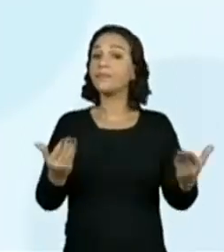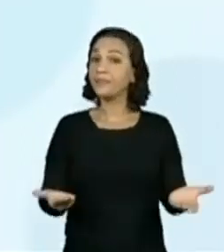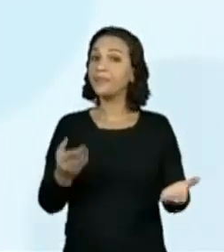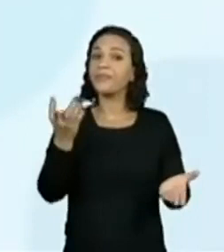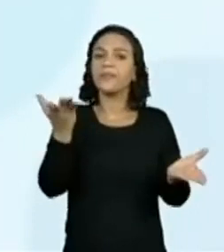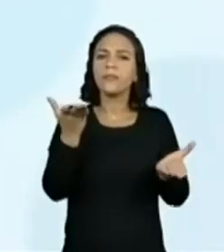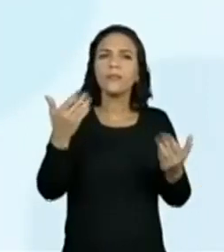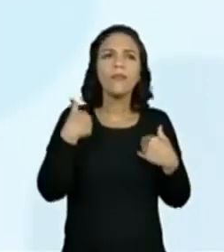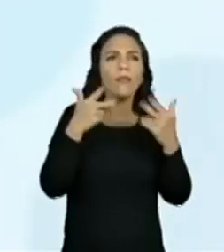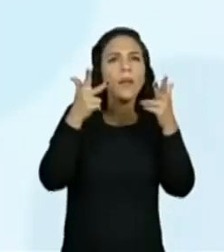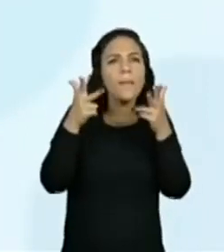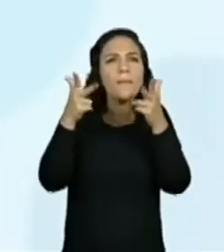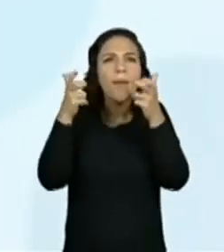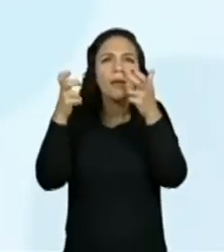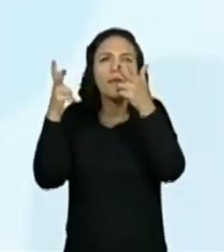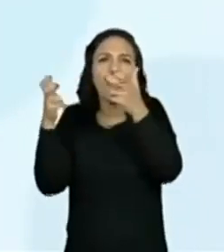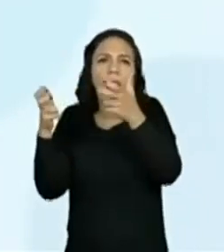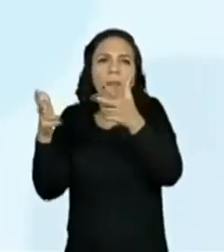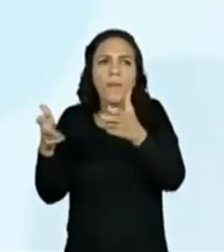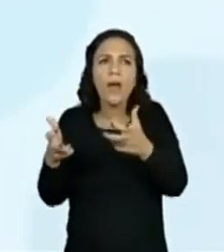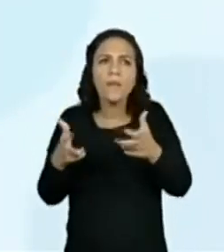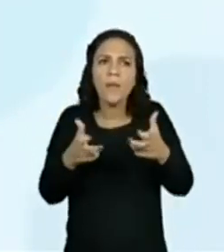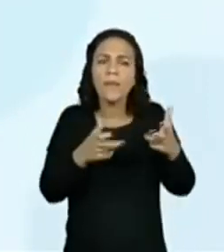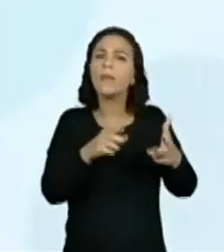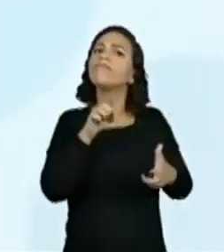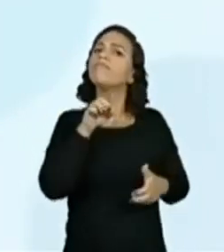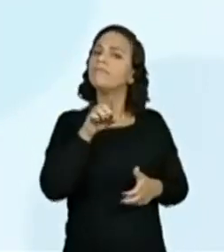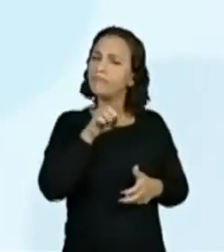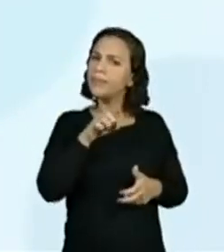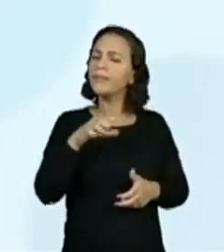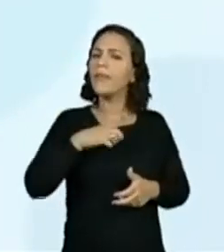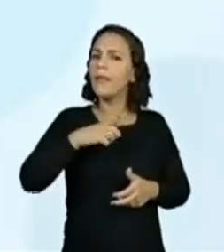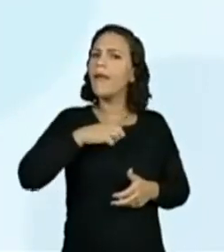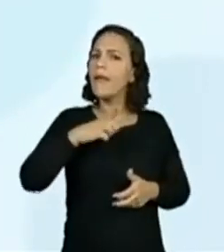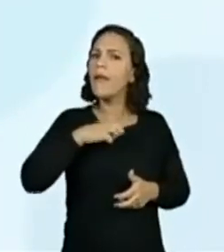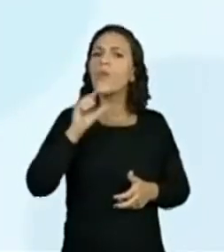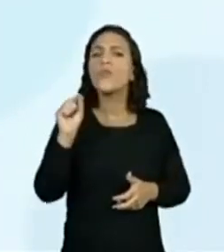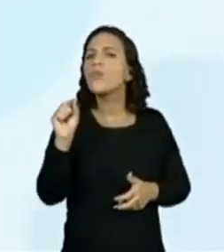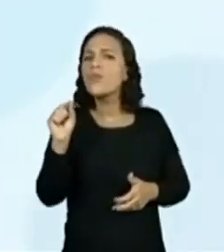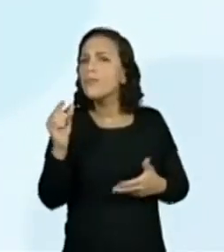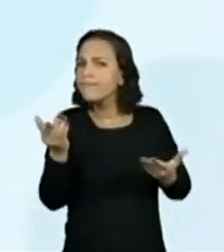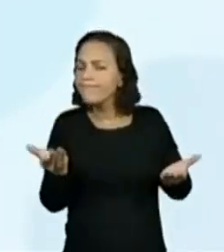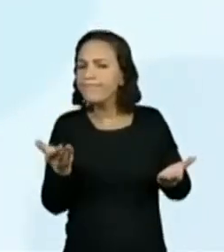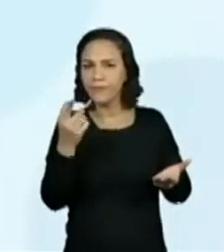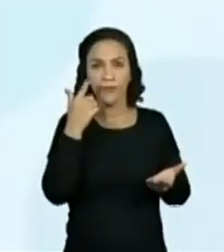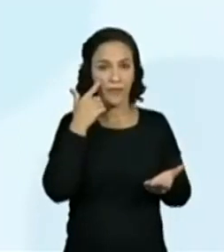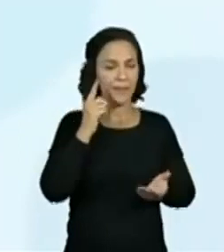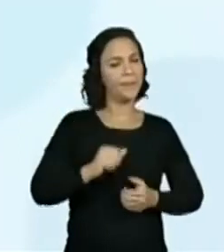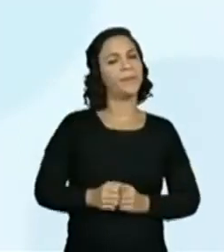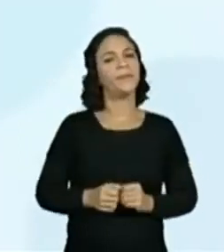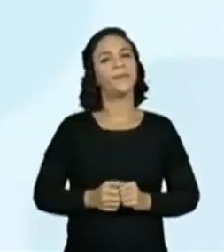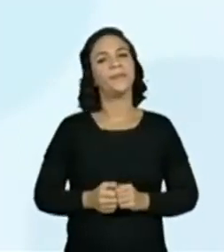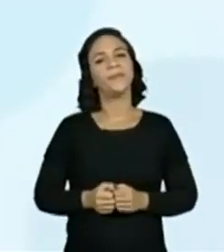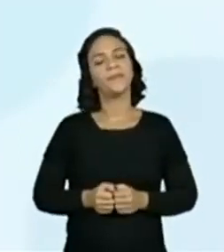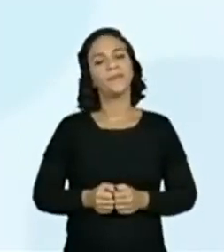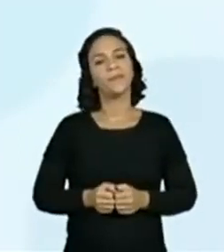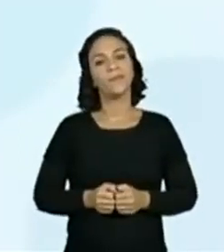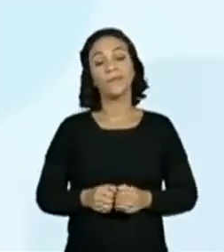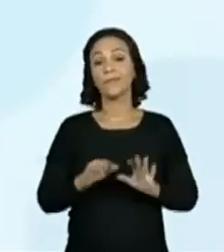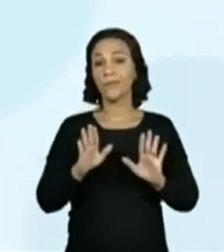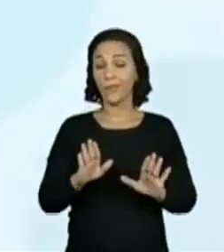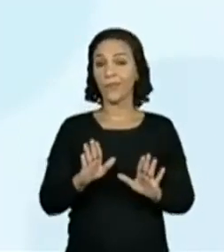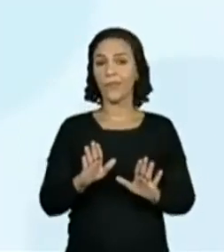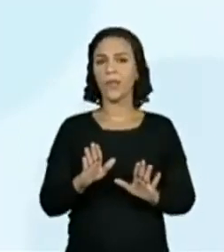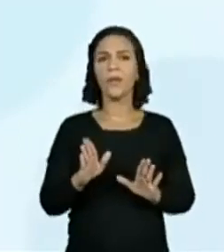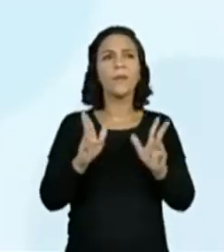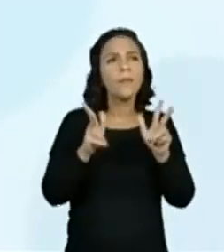observar algumas peculiaridades, algumas características desse quadro numérico. Vamos observar